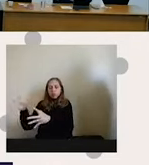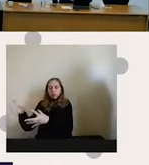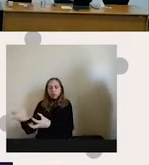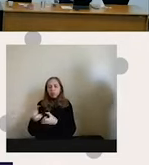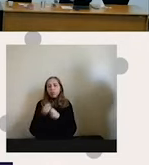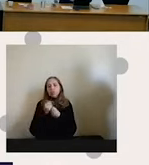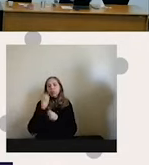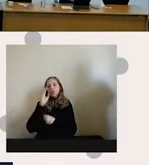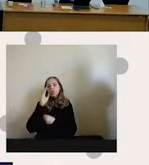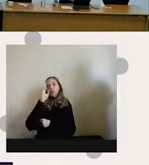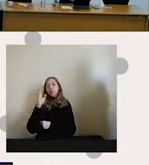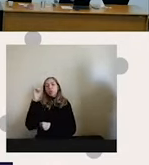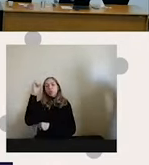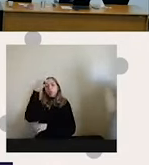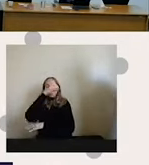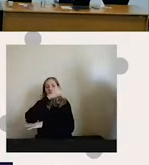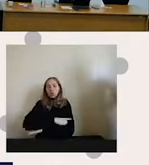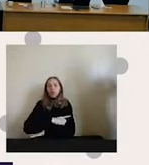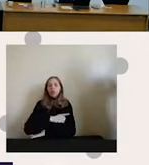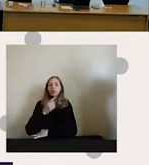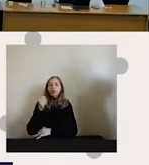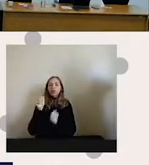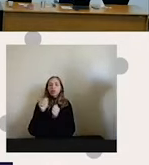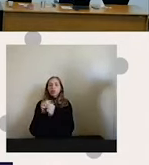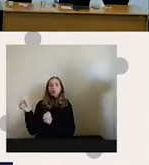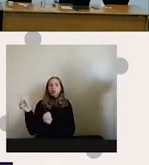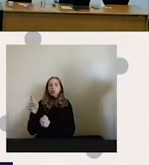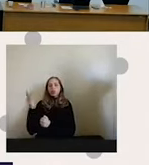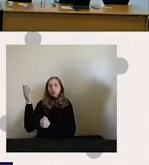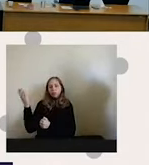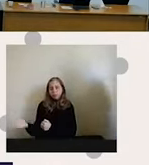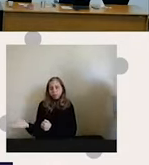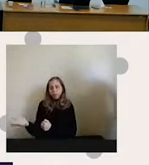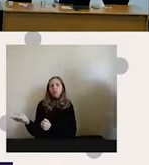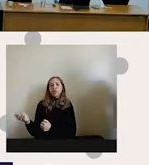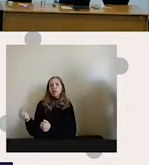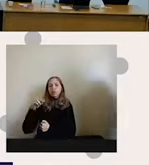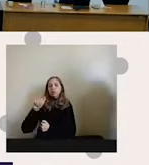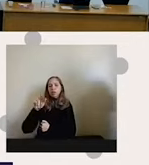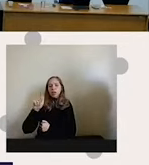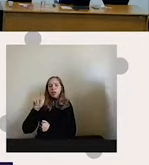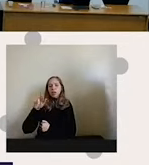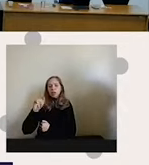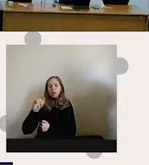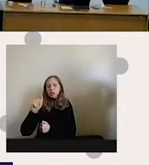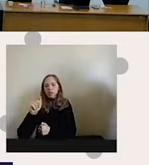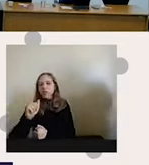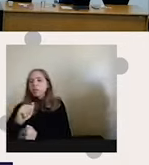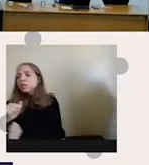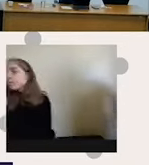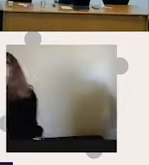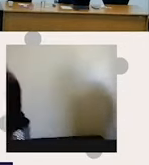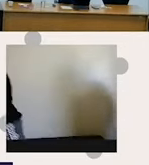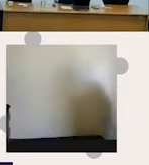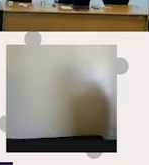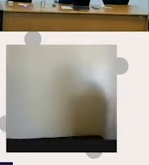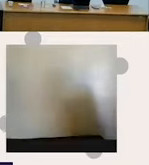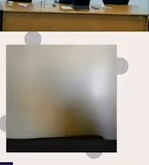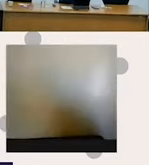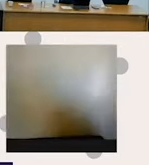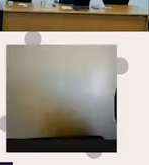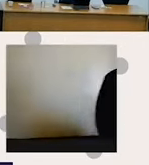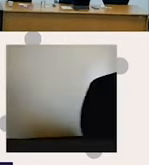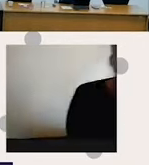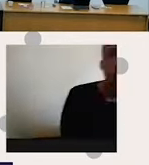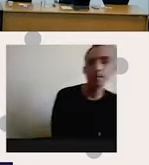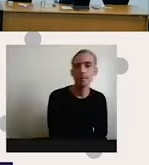passando um dia com a professora, a saudosa professora Margarida Barreto, né, entendendo como ela fazia essa anamnese, e é o que eu